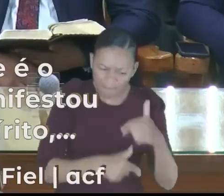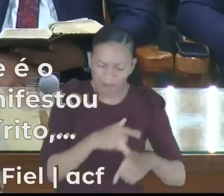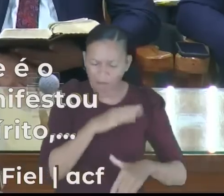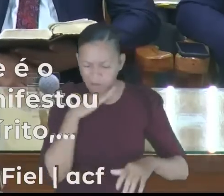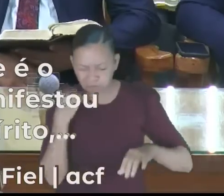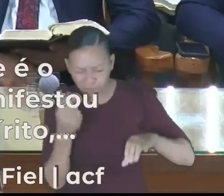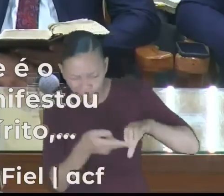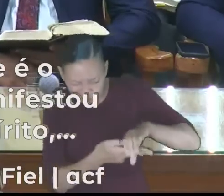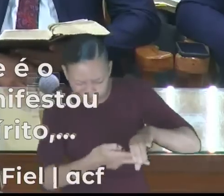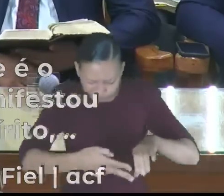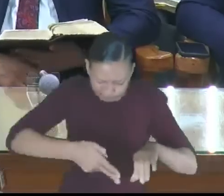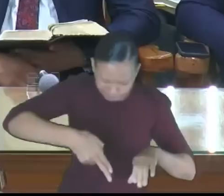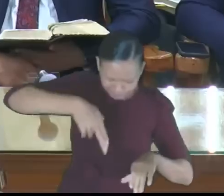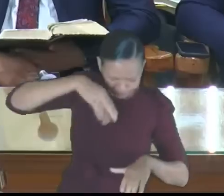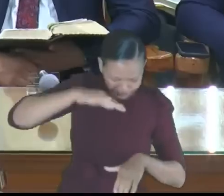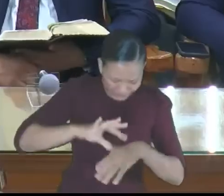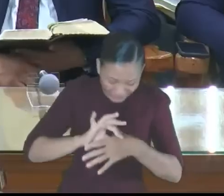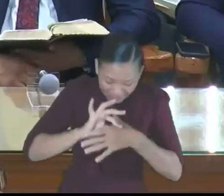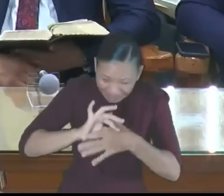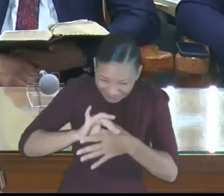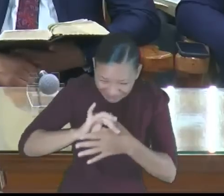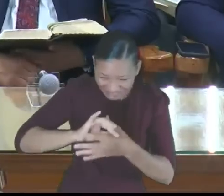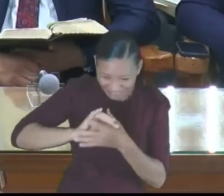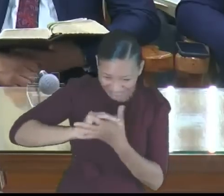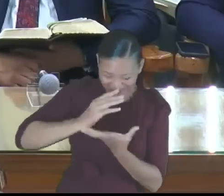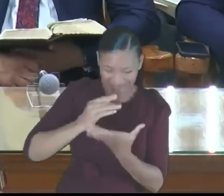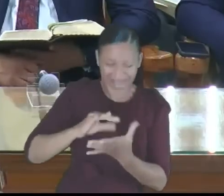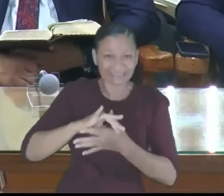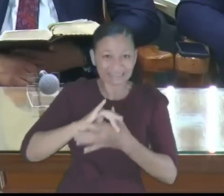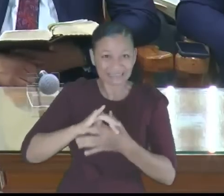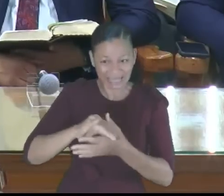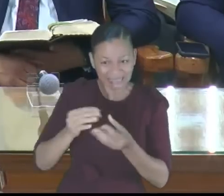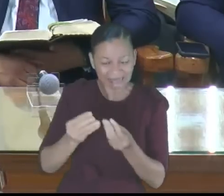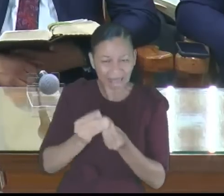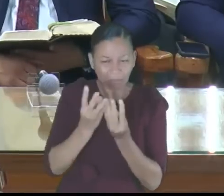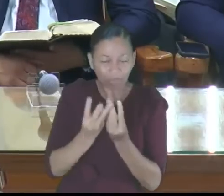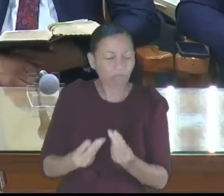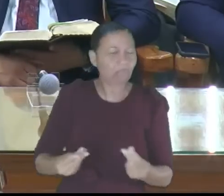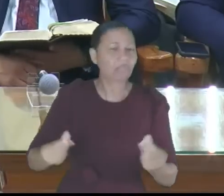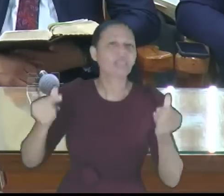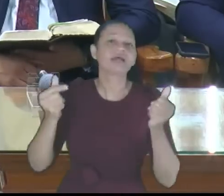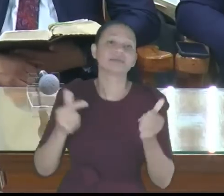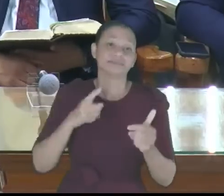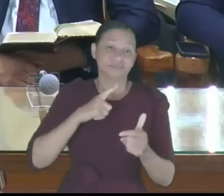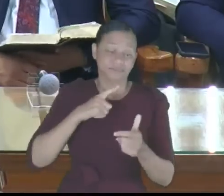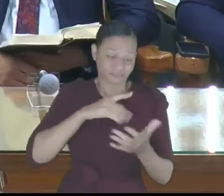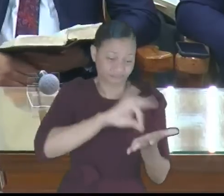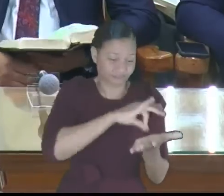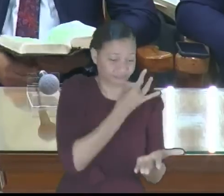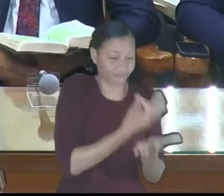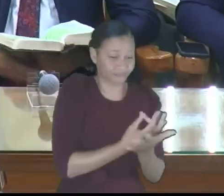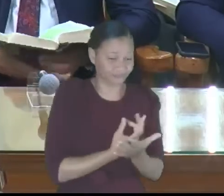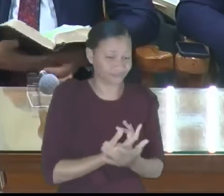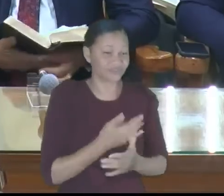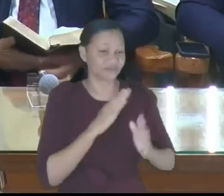a matéria, a parte material humana de Cristo não se desfez não? Existe uma seita herética que anda de porta em porta, diz que o corpo